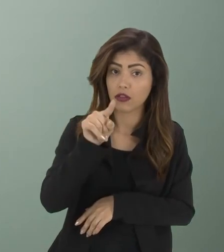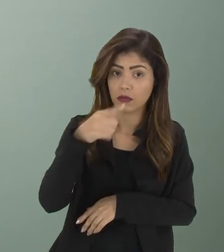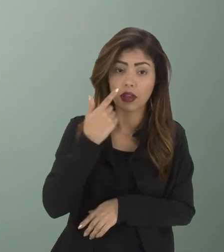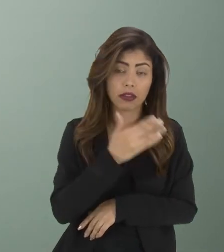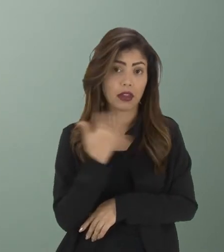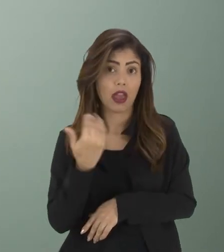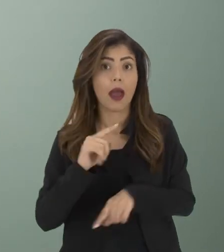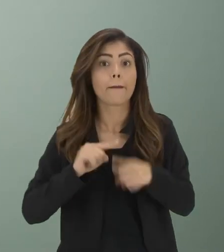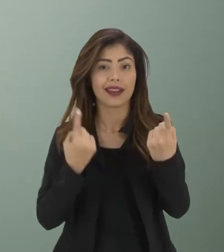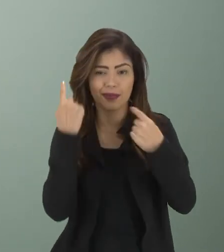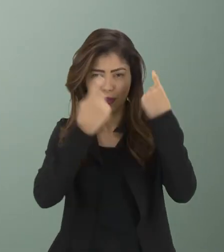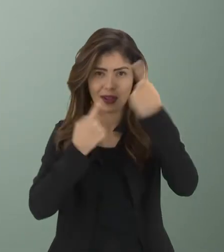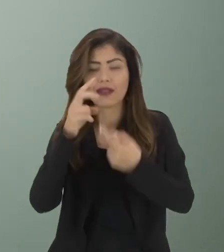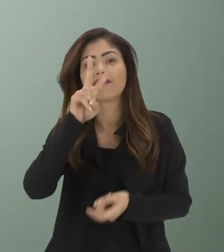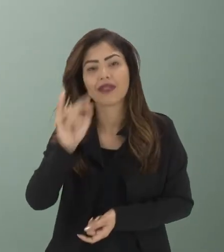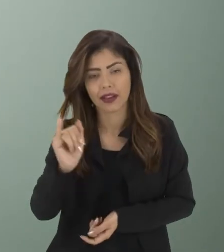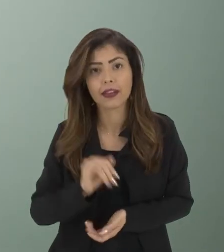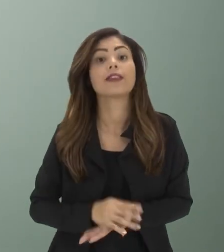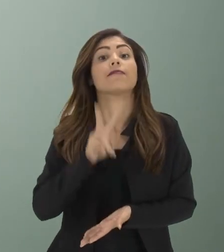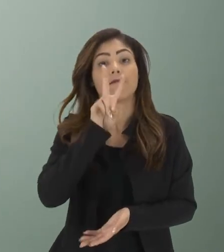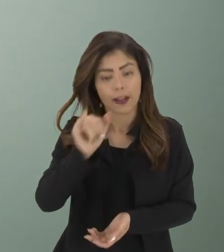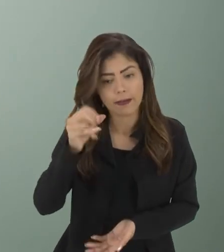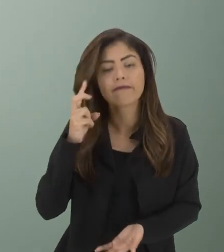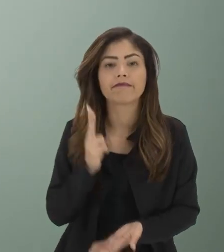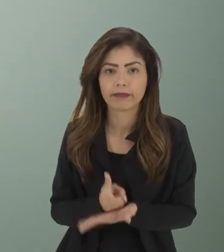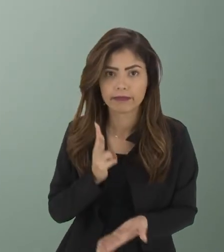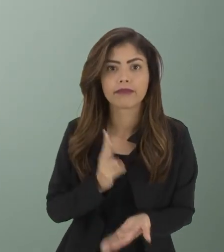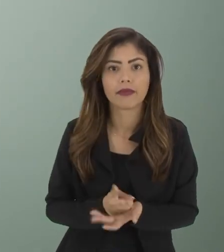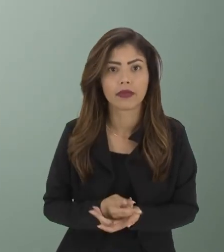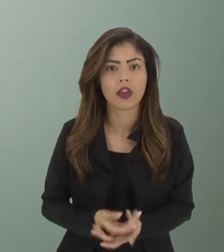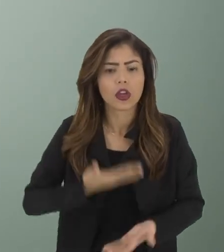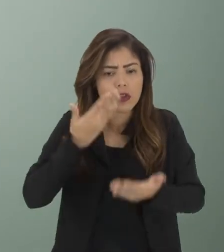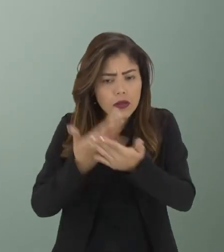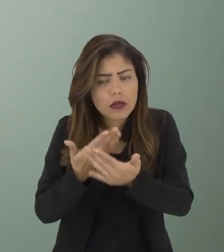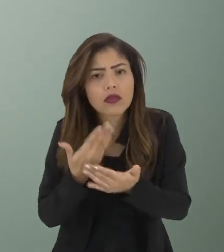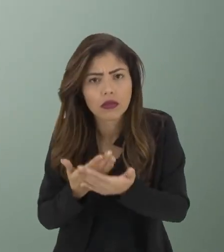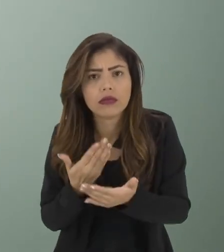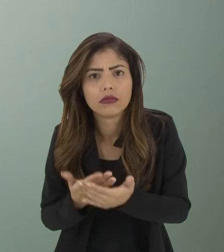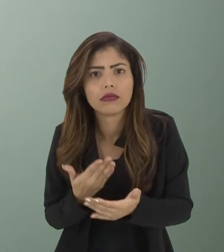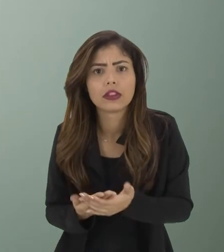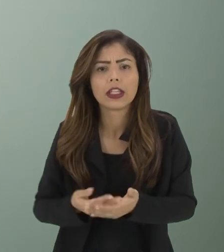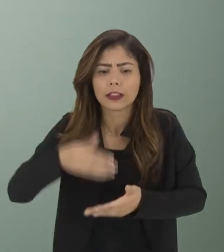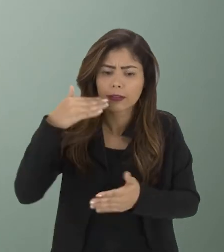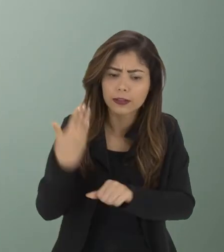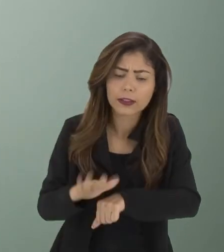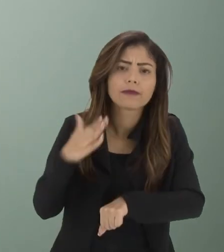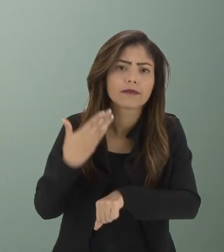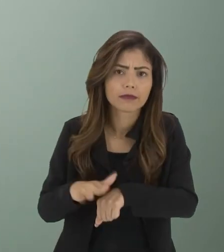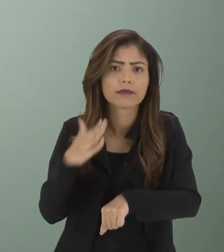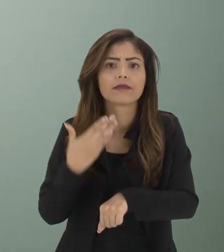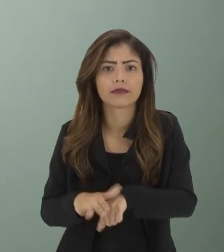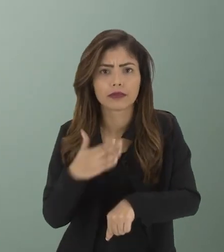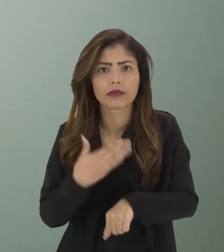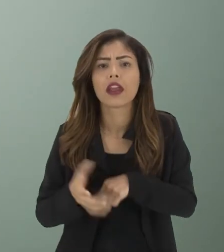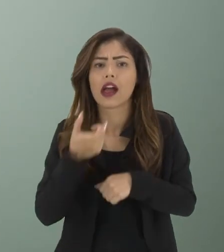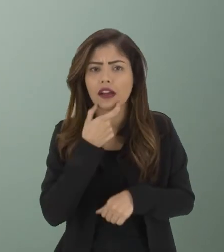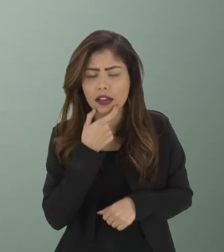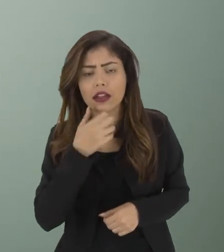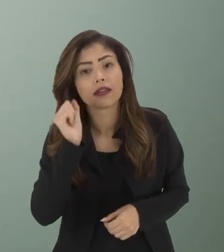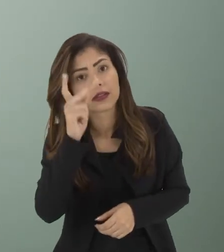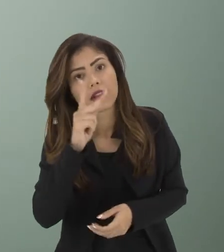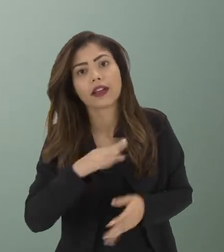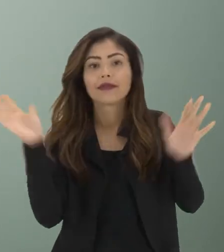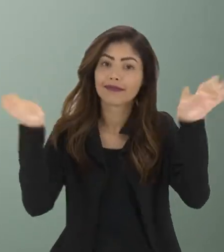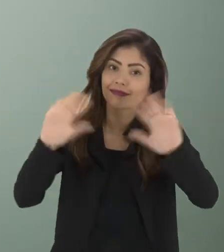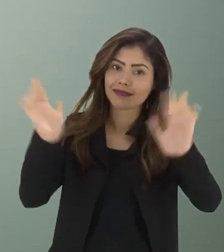mas a preocupação vai. E vai mesmo. Então, por isso, estude, treine, improve your English, ok?